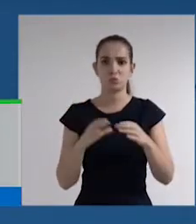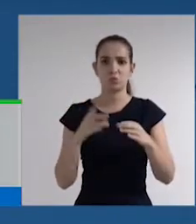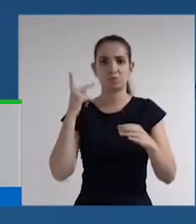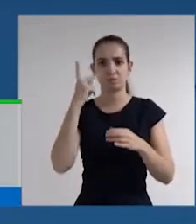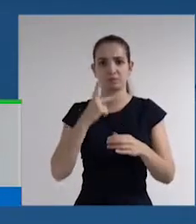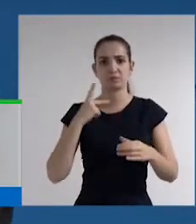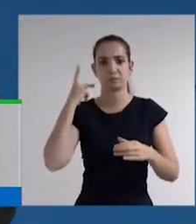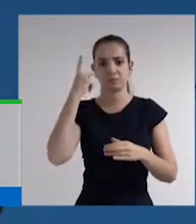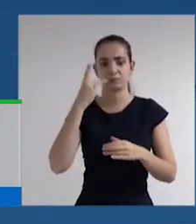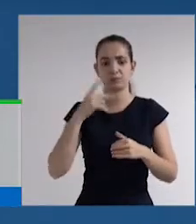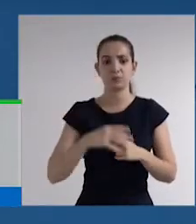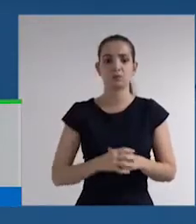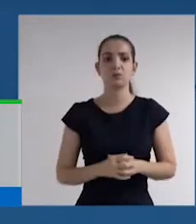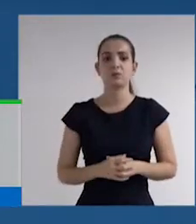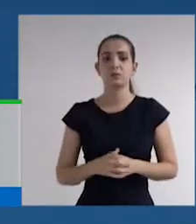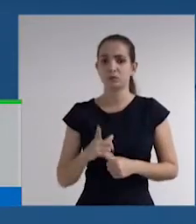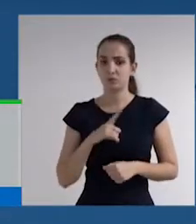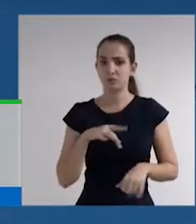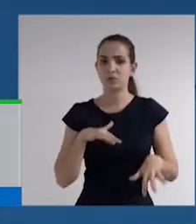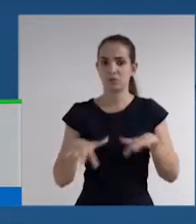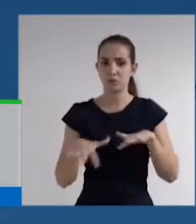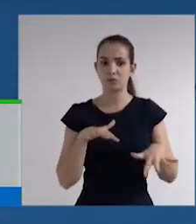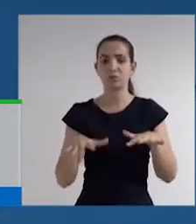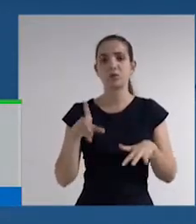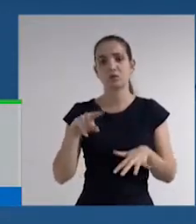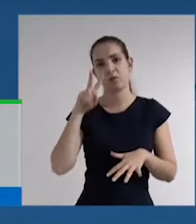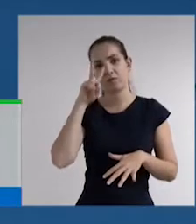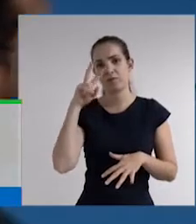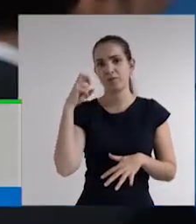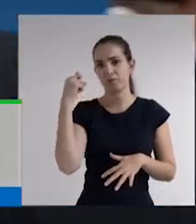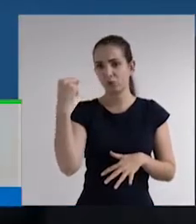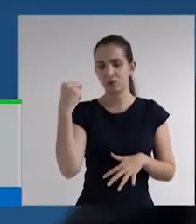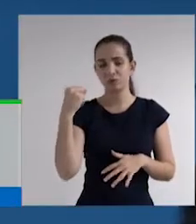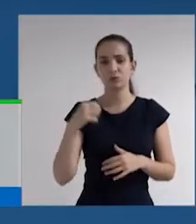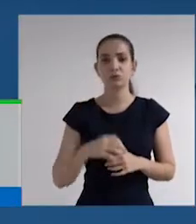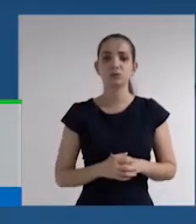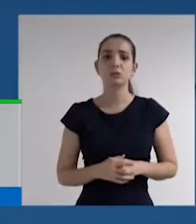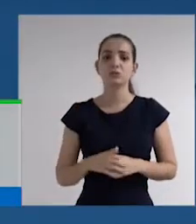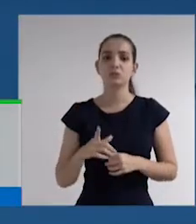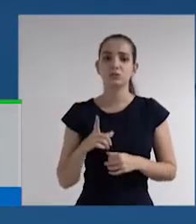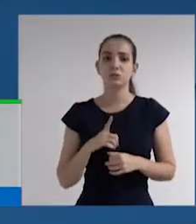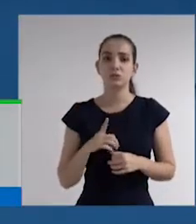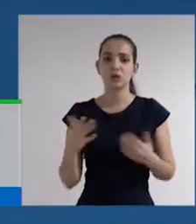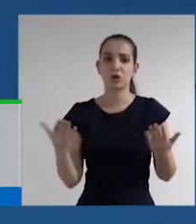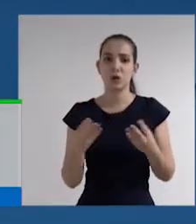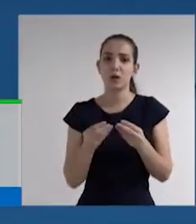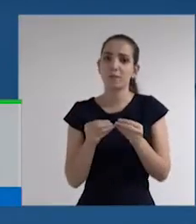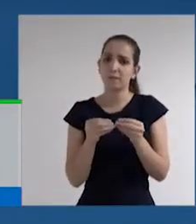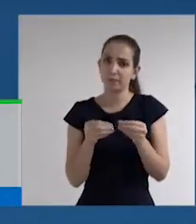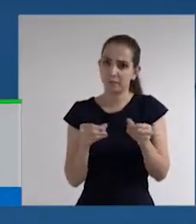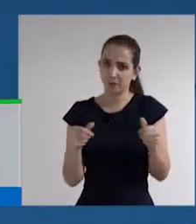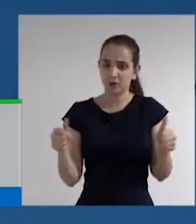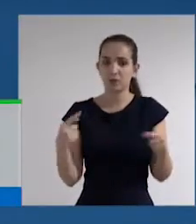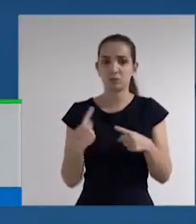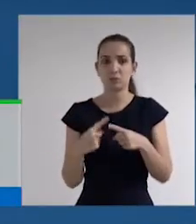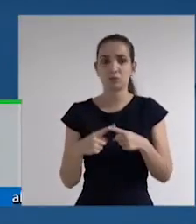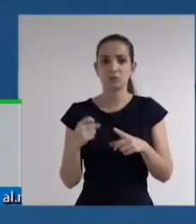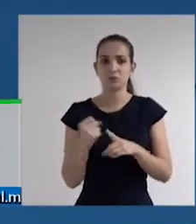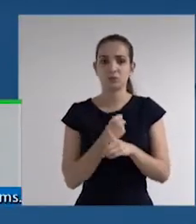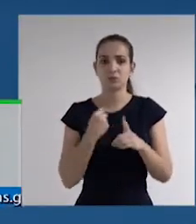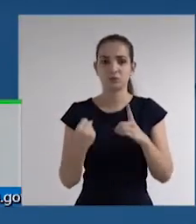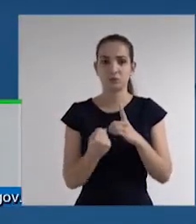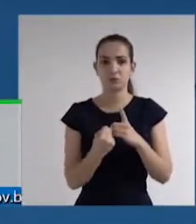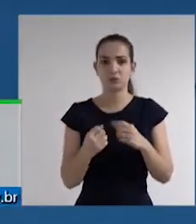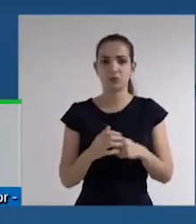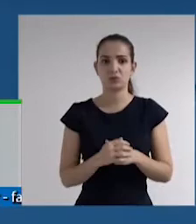política, né? Existe um movimento que é forte, que está se dissipando, porque agora começa a sociedade não dá